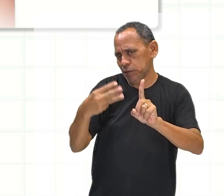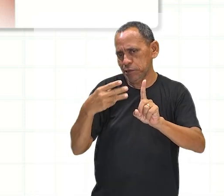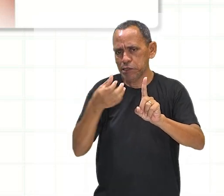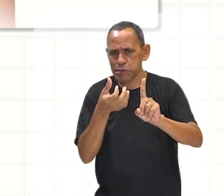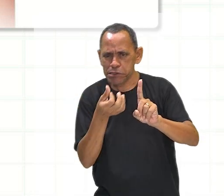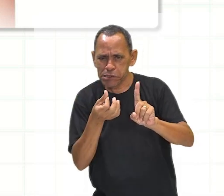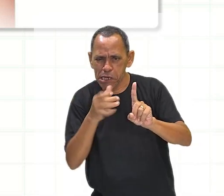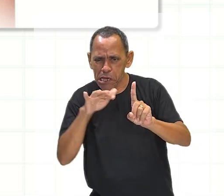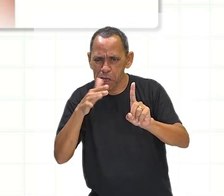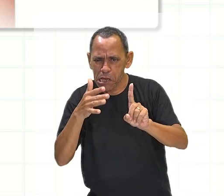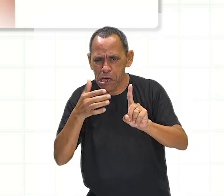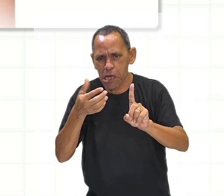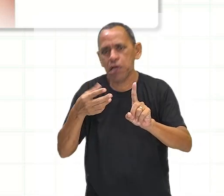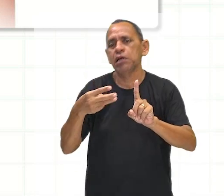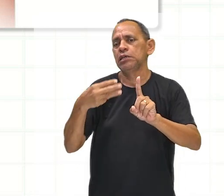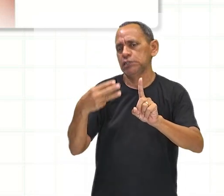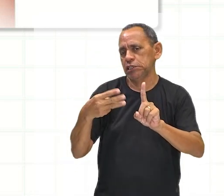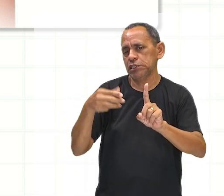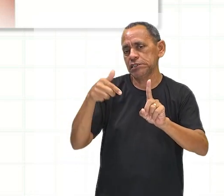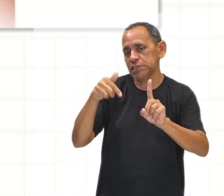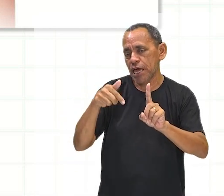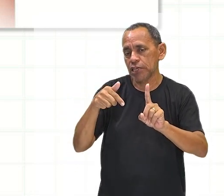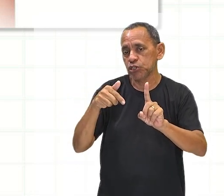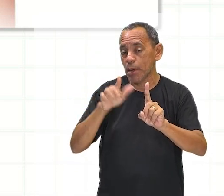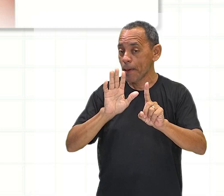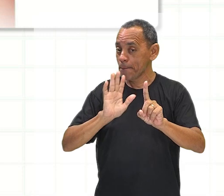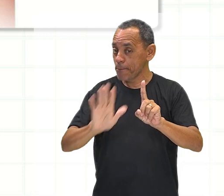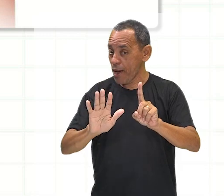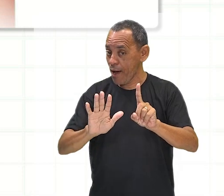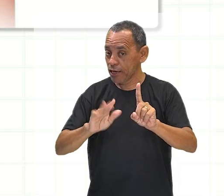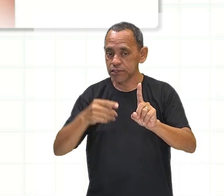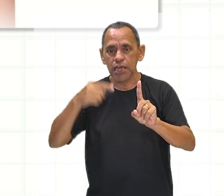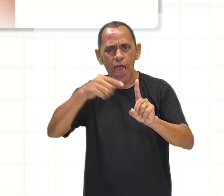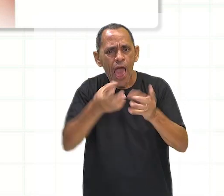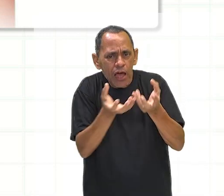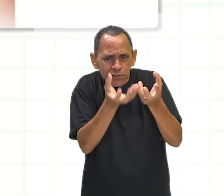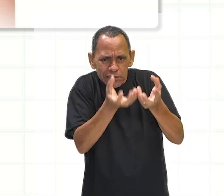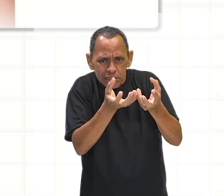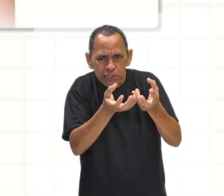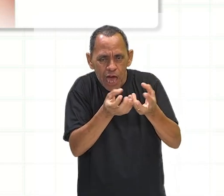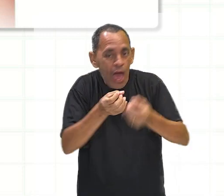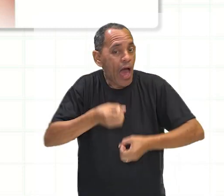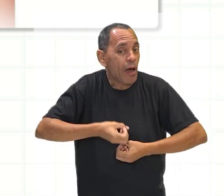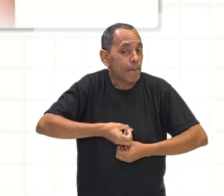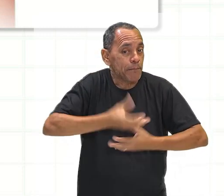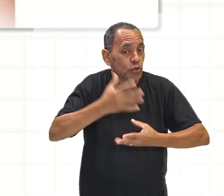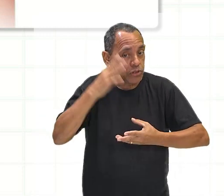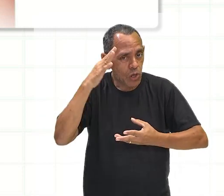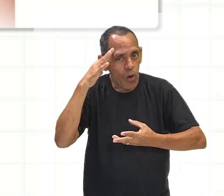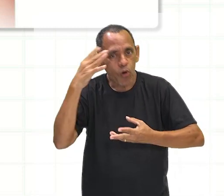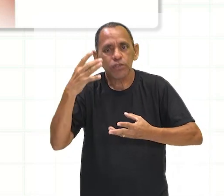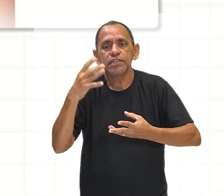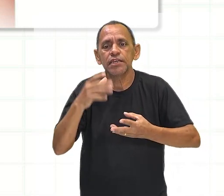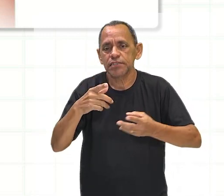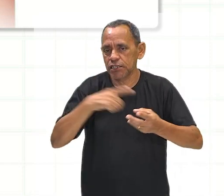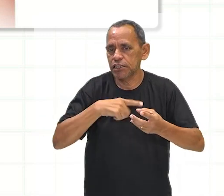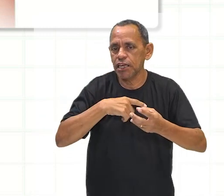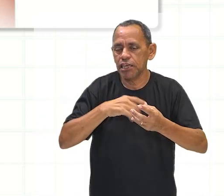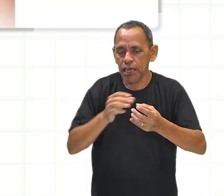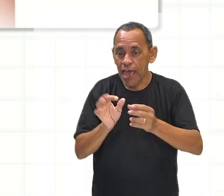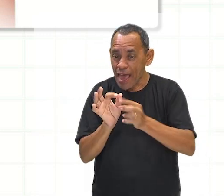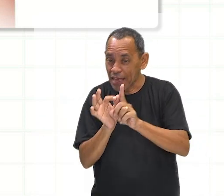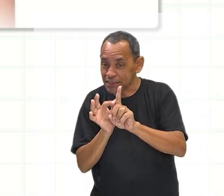36 graus e meio, né, 37 graus. Só que para que aconteça essa produção ali dos espermatozoides,